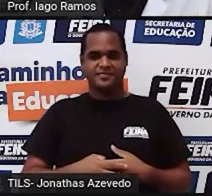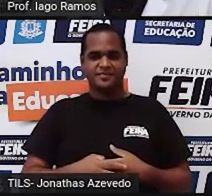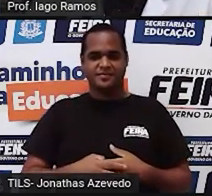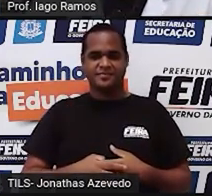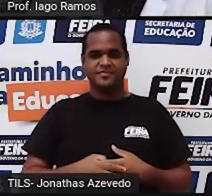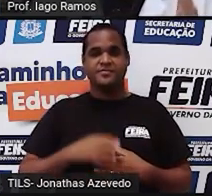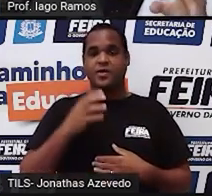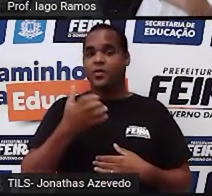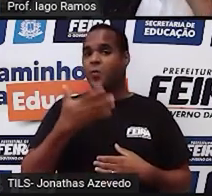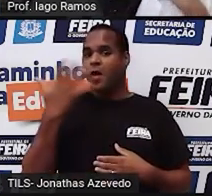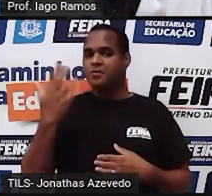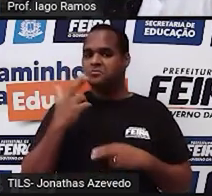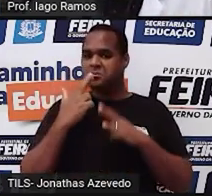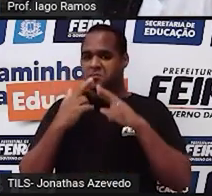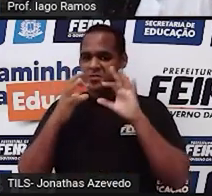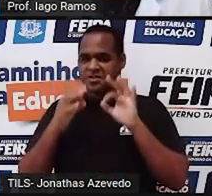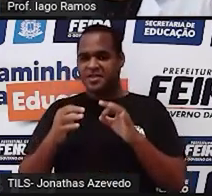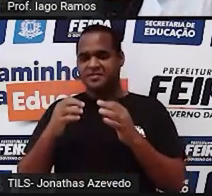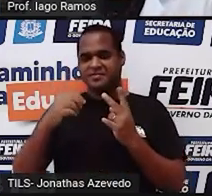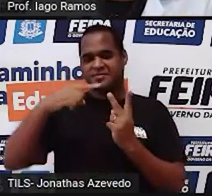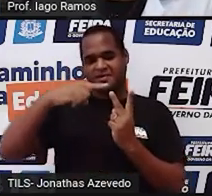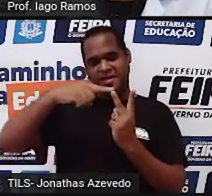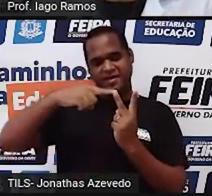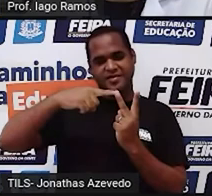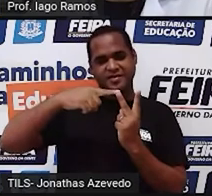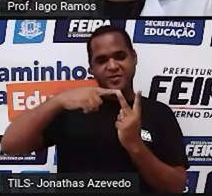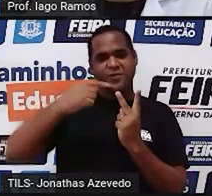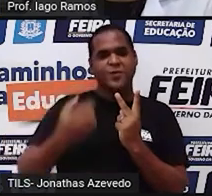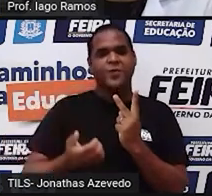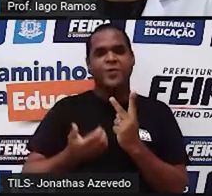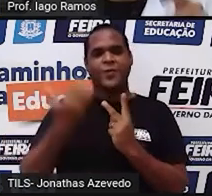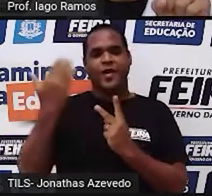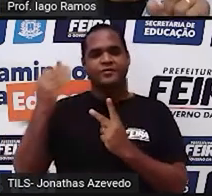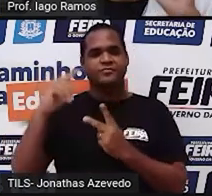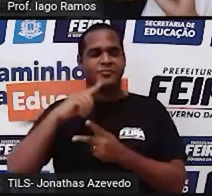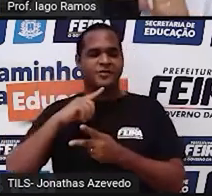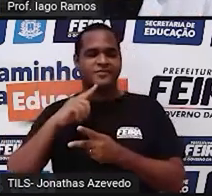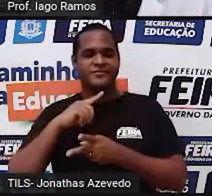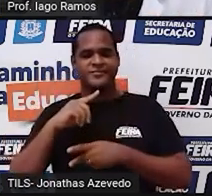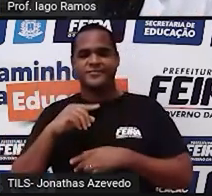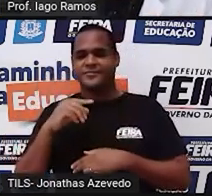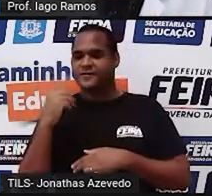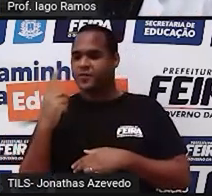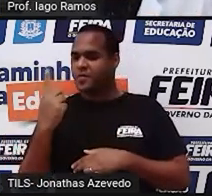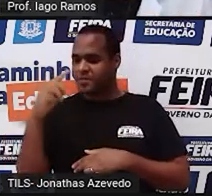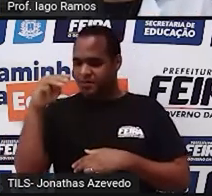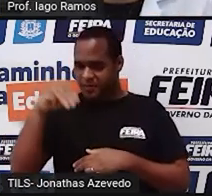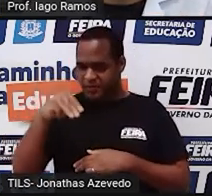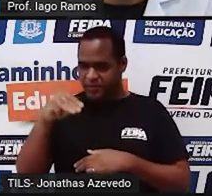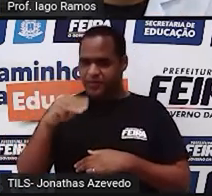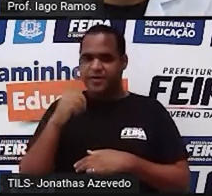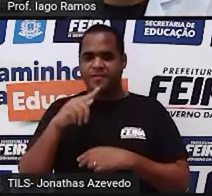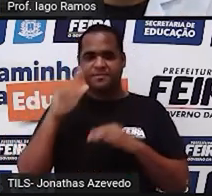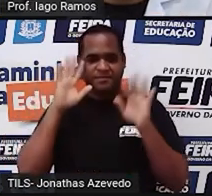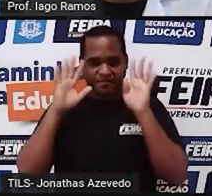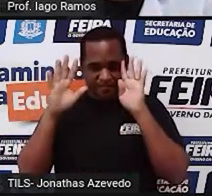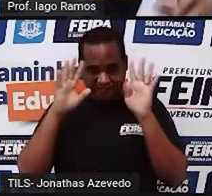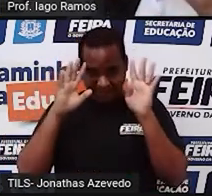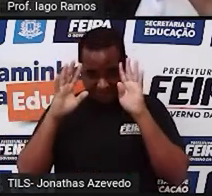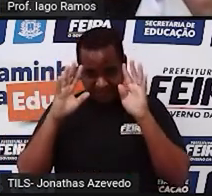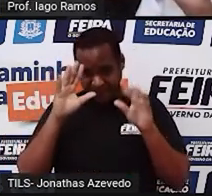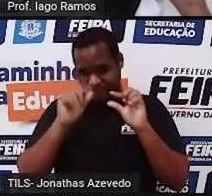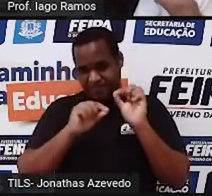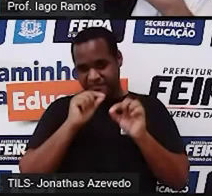os resultados dessas raízes quadradas que tá aparecendo para você eu tô te dando um minuto para você pensar